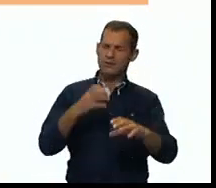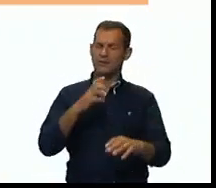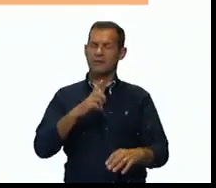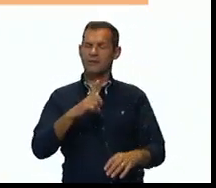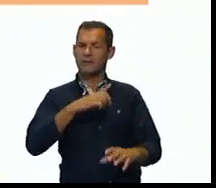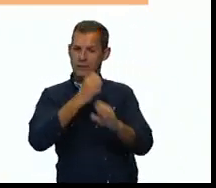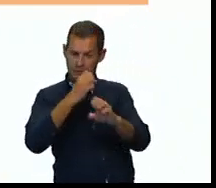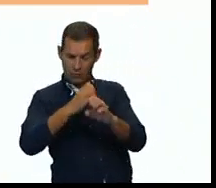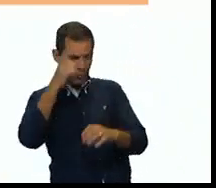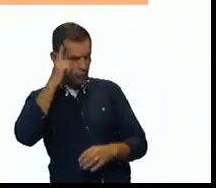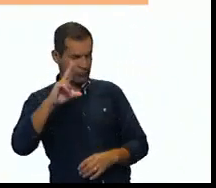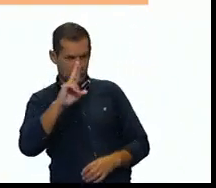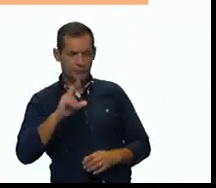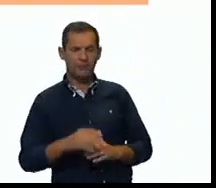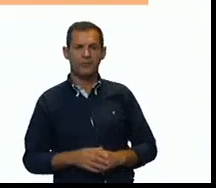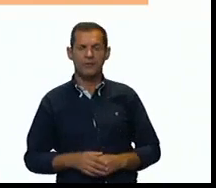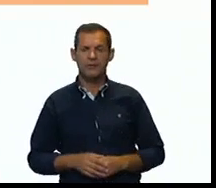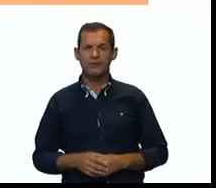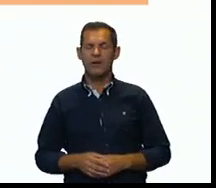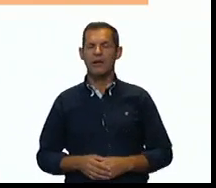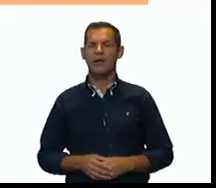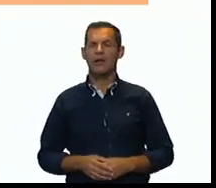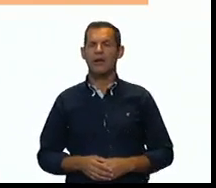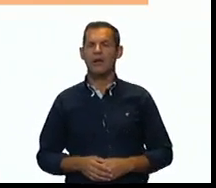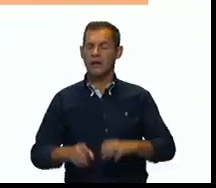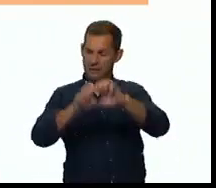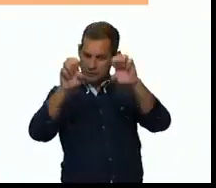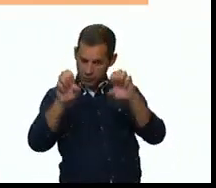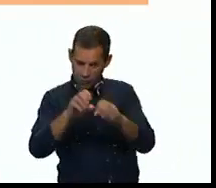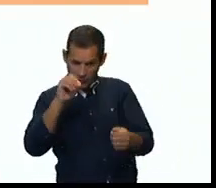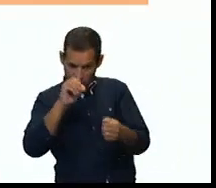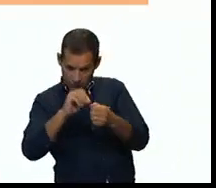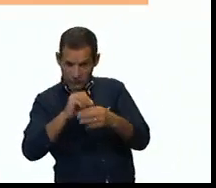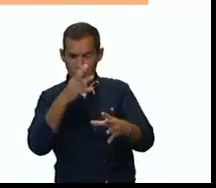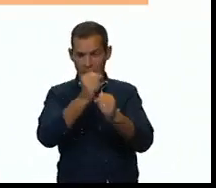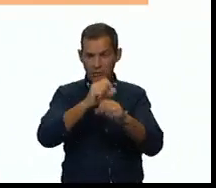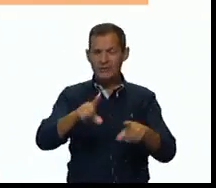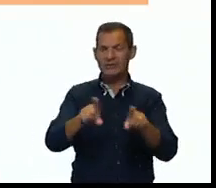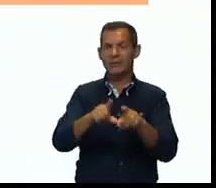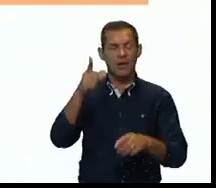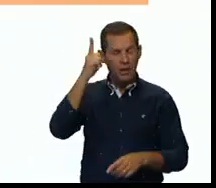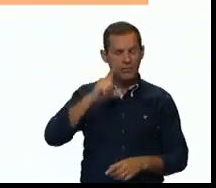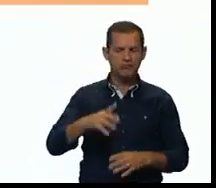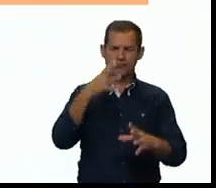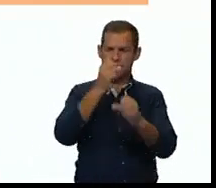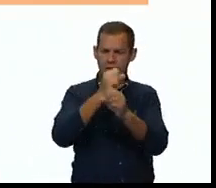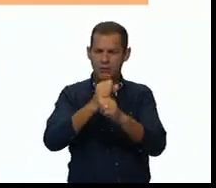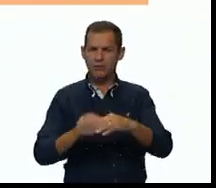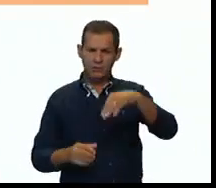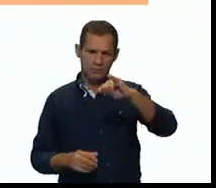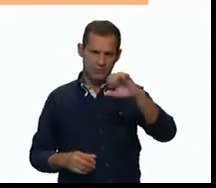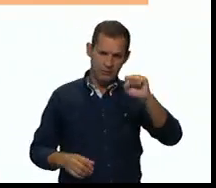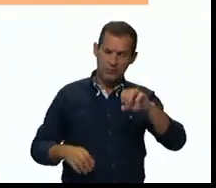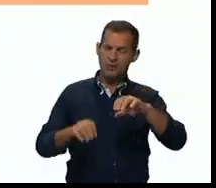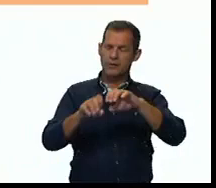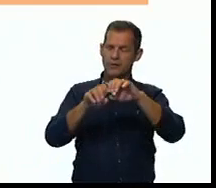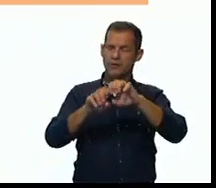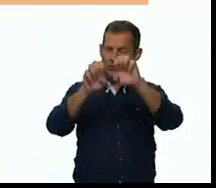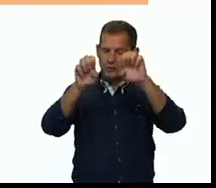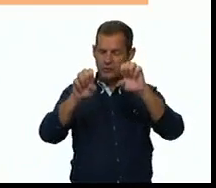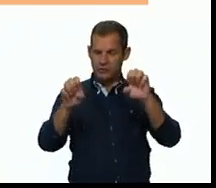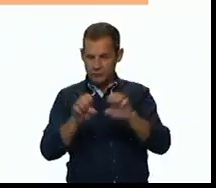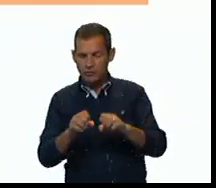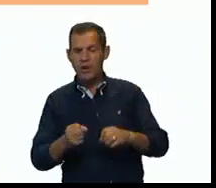Eu consigo, utilizando as integrais, fazer esse cálculo. Além disso, a gente também consegue calcular a massa de uma estrutura,